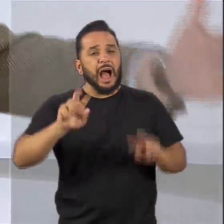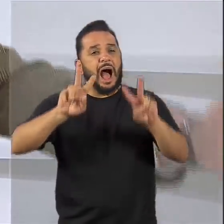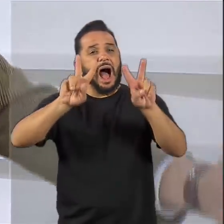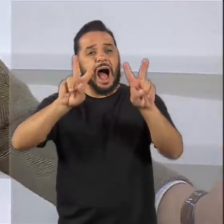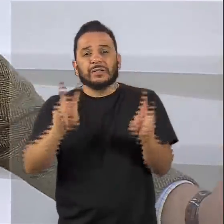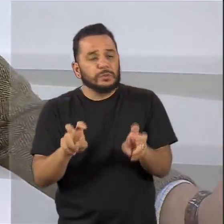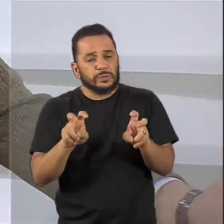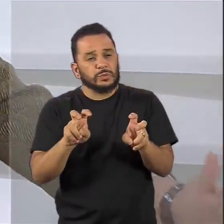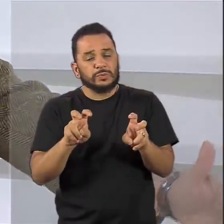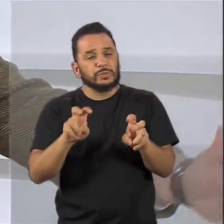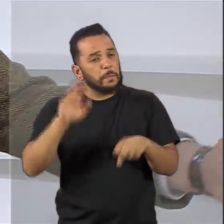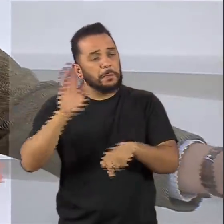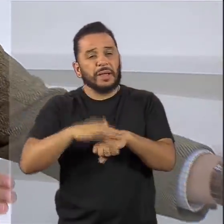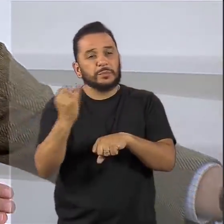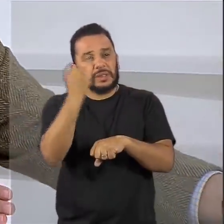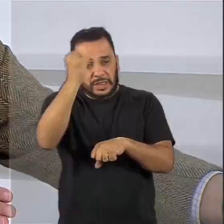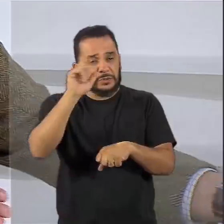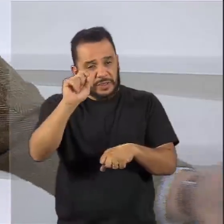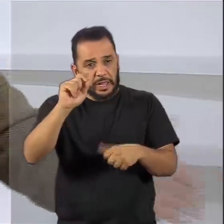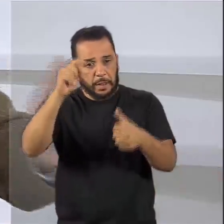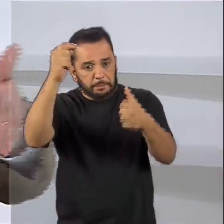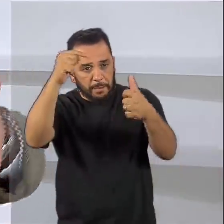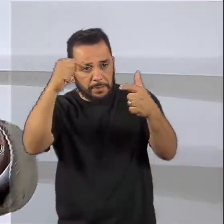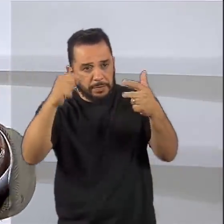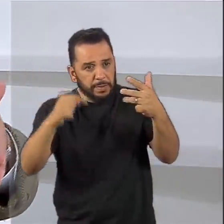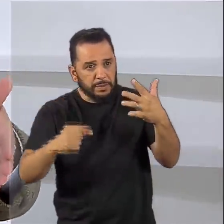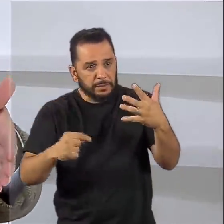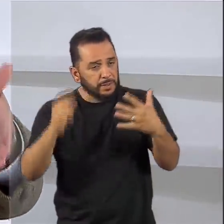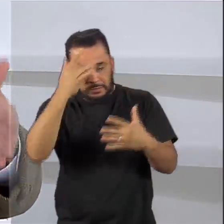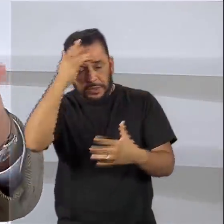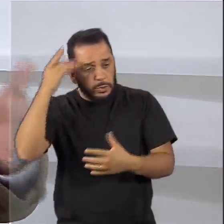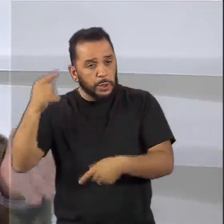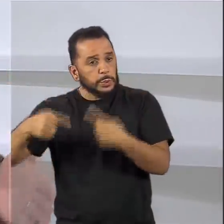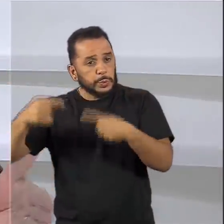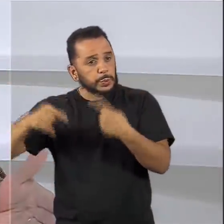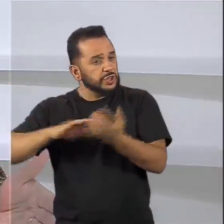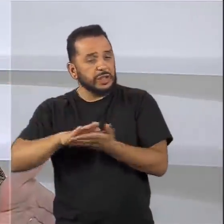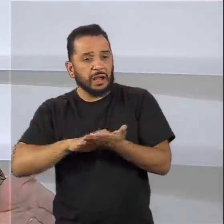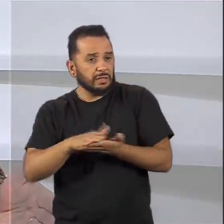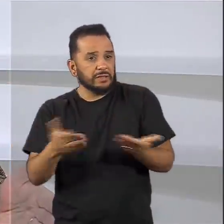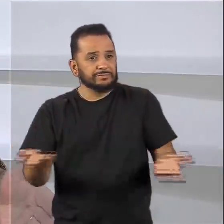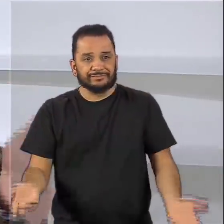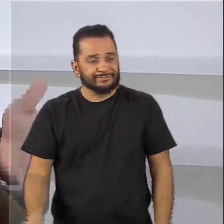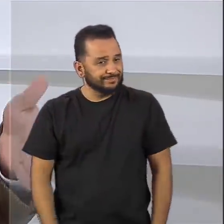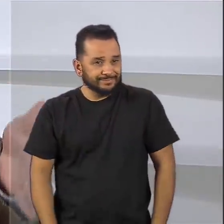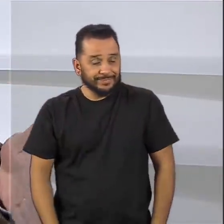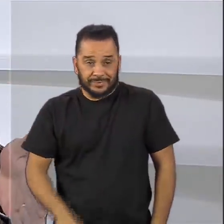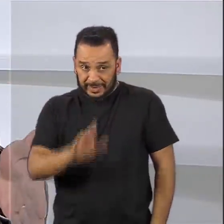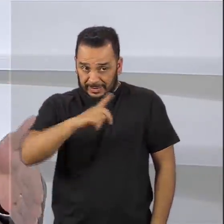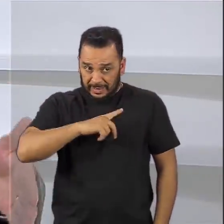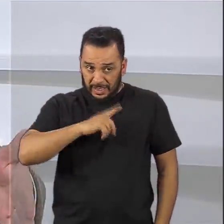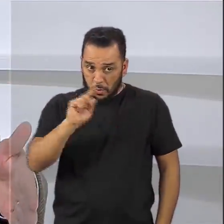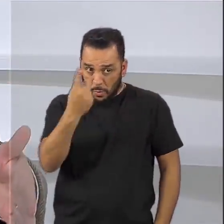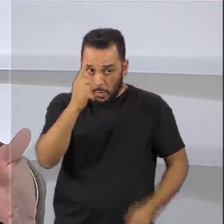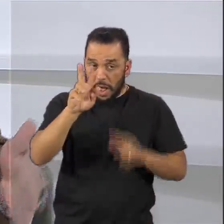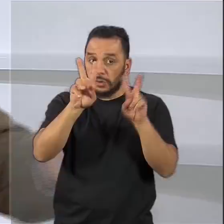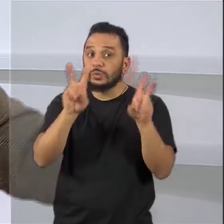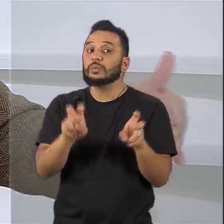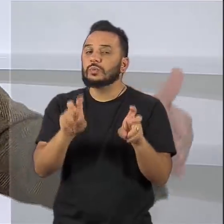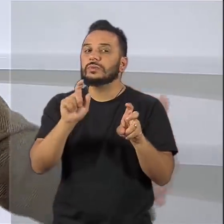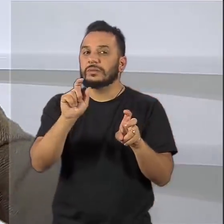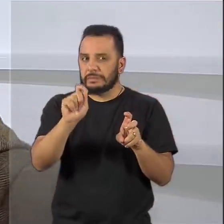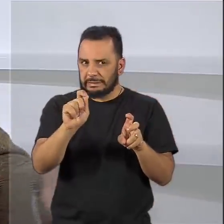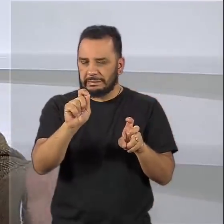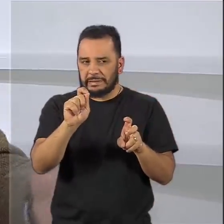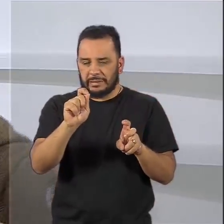os mais relevantes, né? Eu acho que um assunto que entra de uma forma contundente na campanha eleitoral para presidente, que antes era